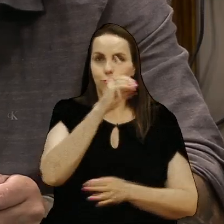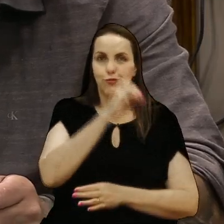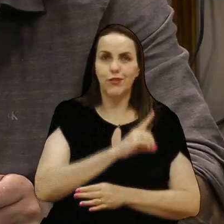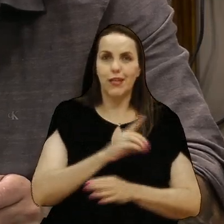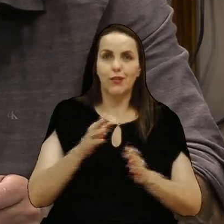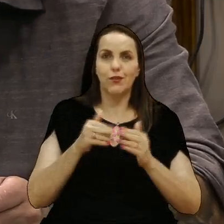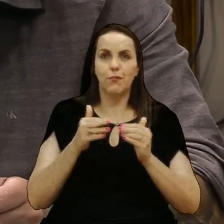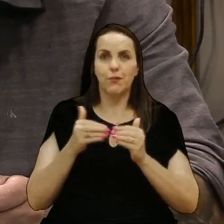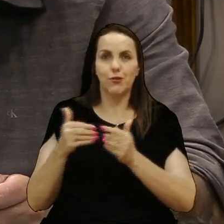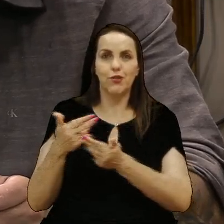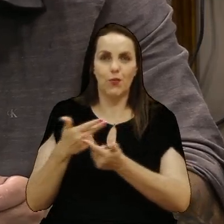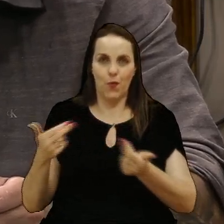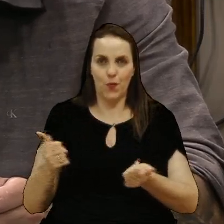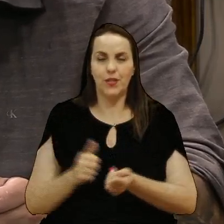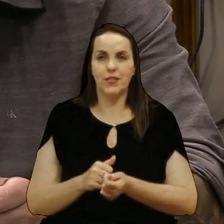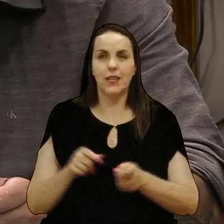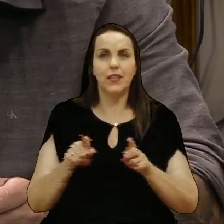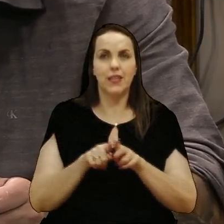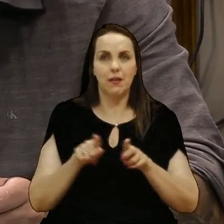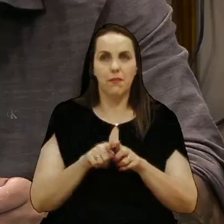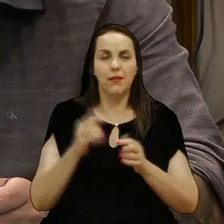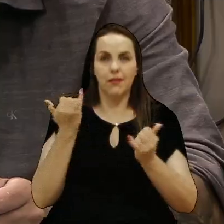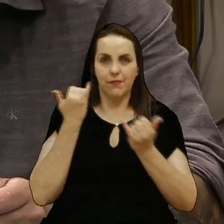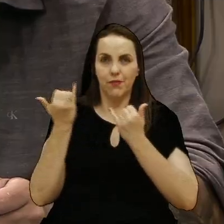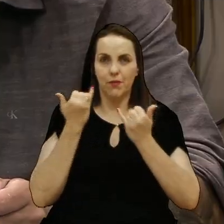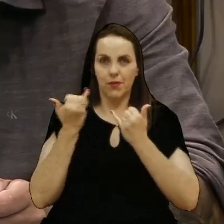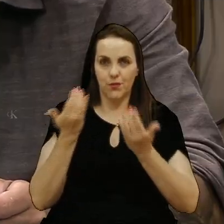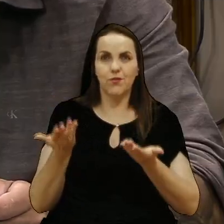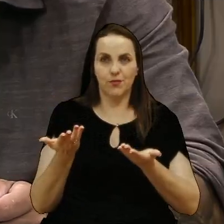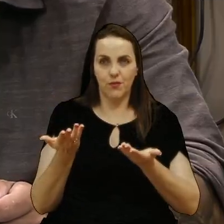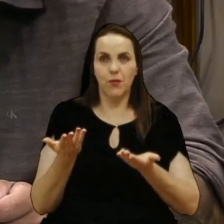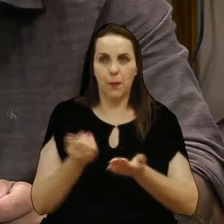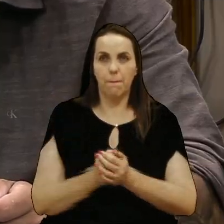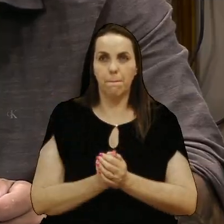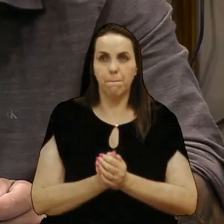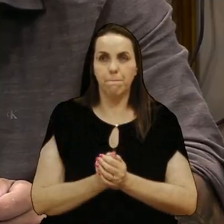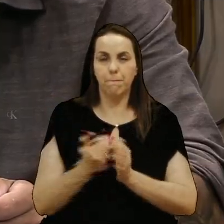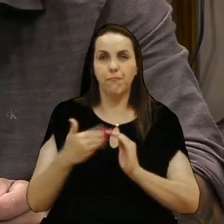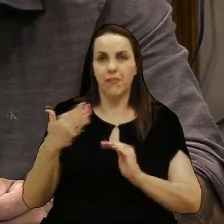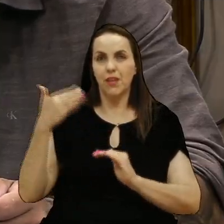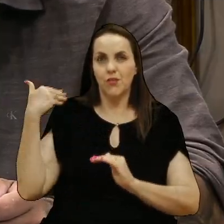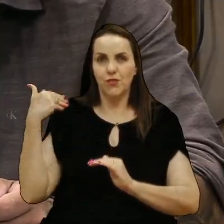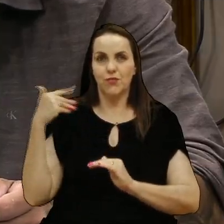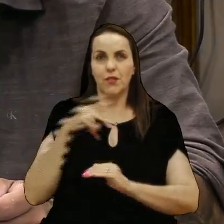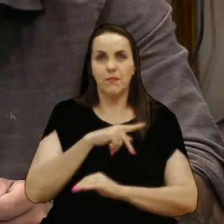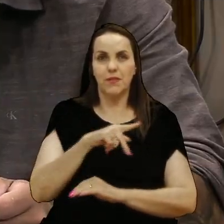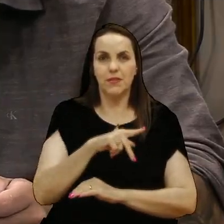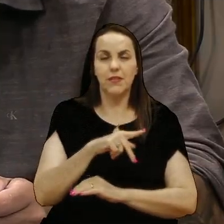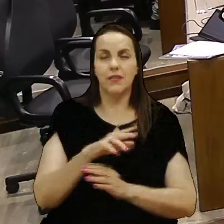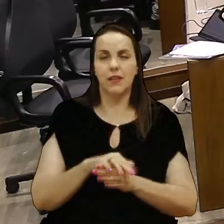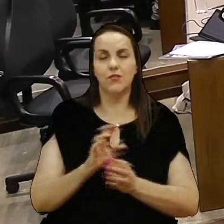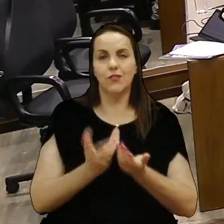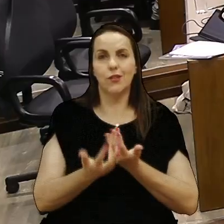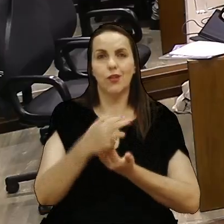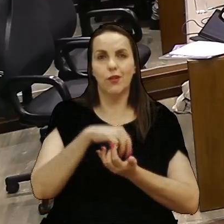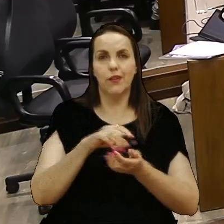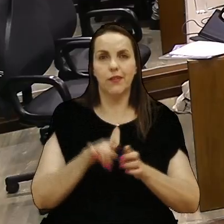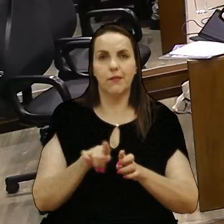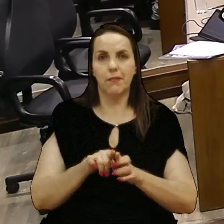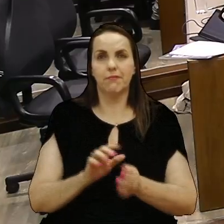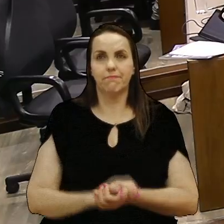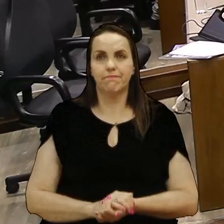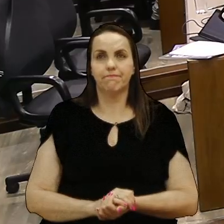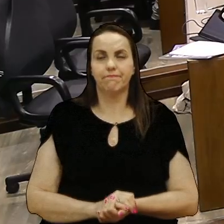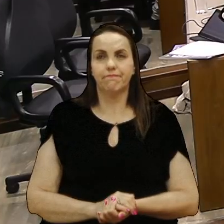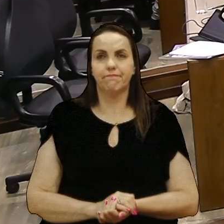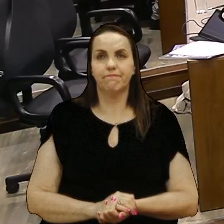alguma coisa. Inclusive, para ter algumas informações em relação à antiga presidente da CODECA. Obrigado, vereadora. Tá bom.